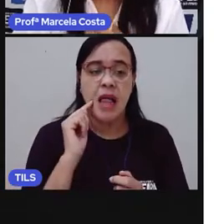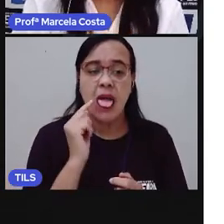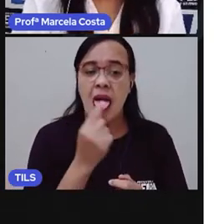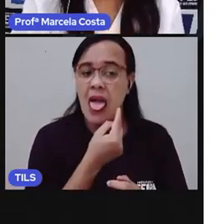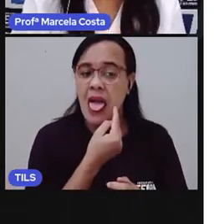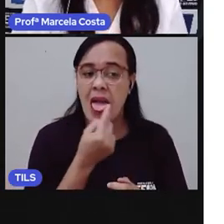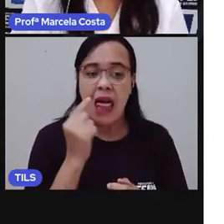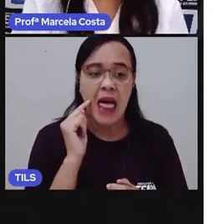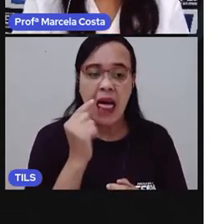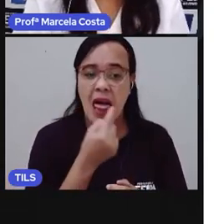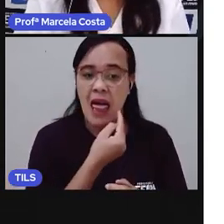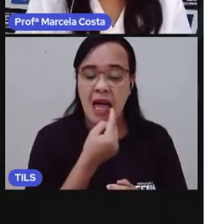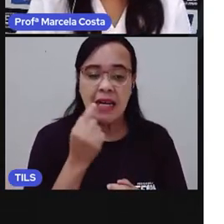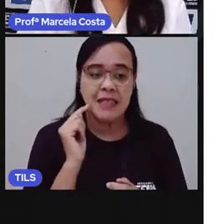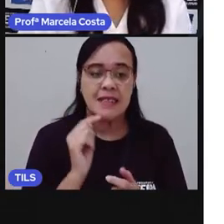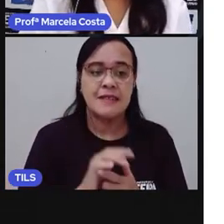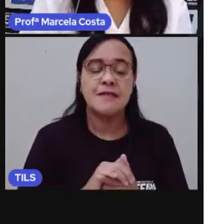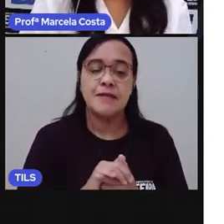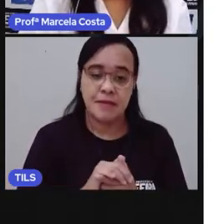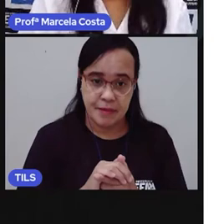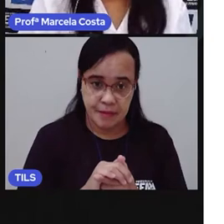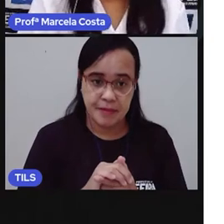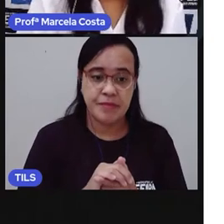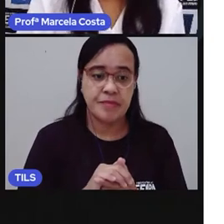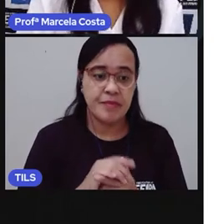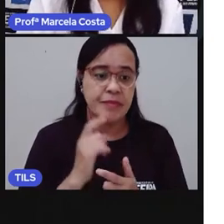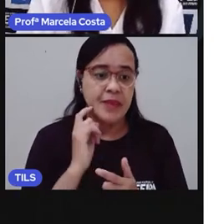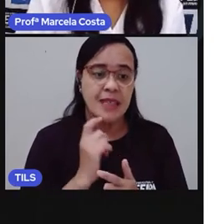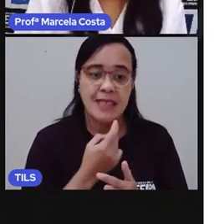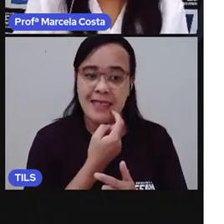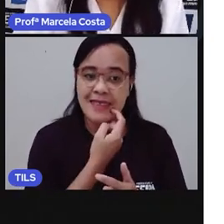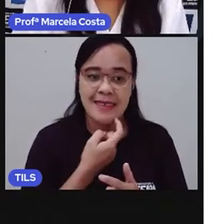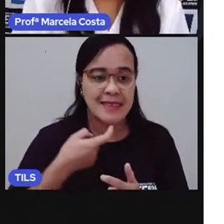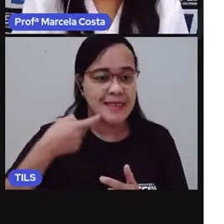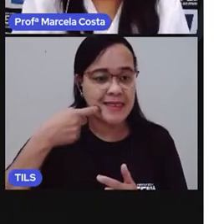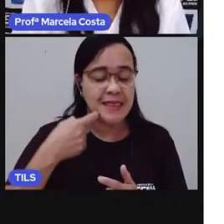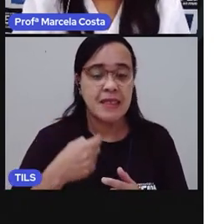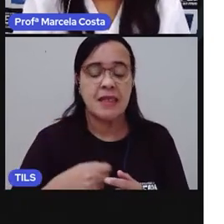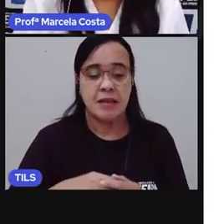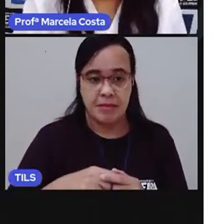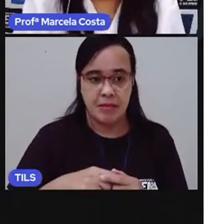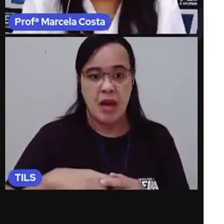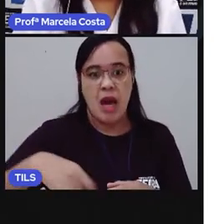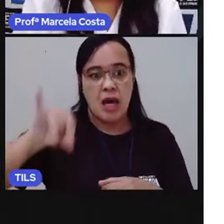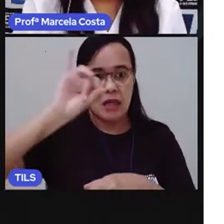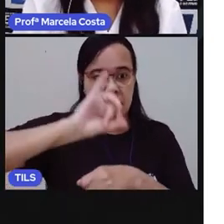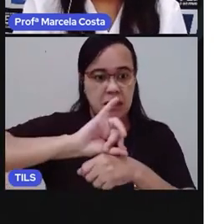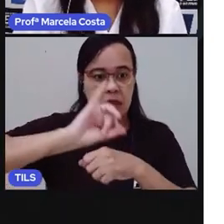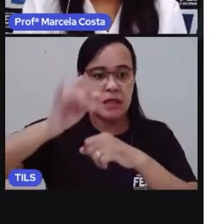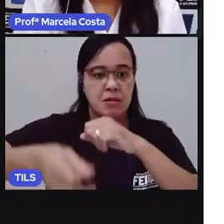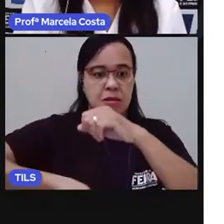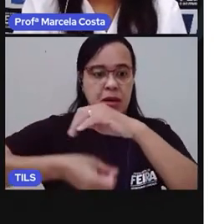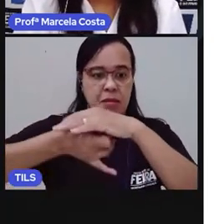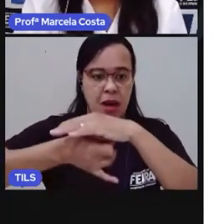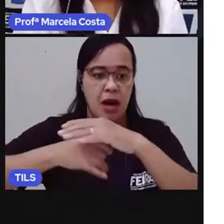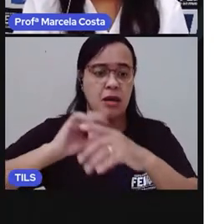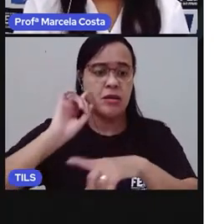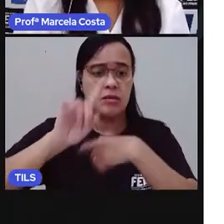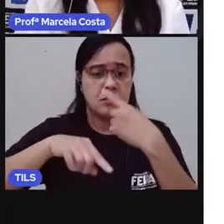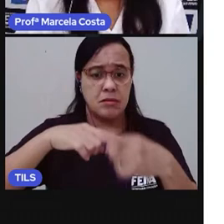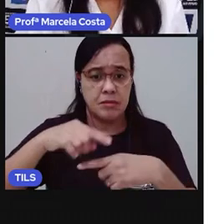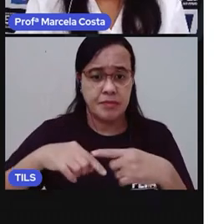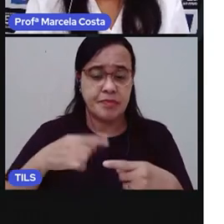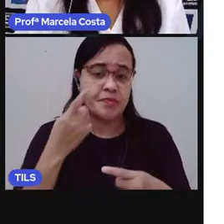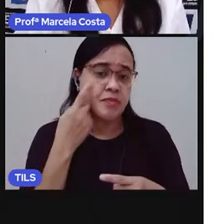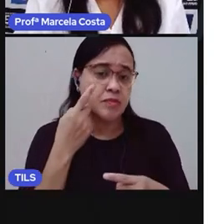língua. E tá esses dentes aqui da parte inferior. Agora, crianças, a gente vai fazer uma contagem.